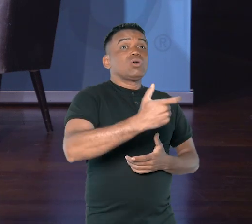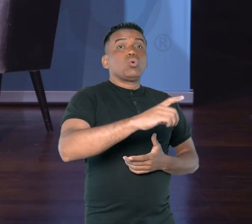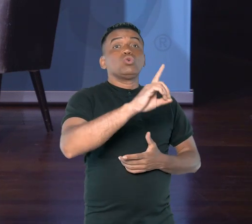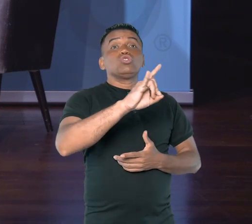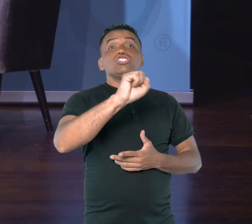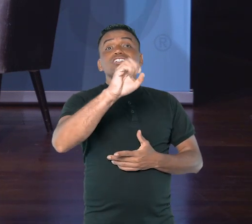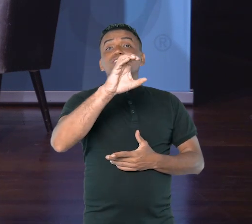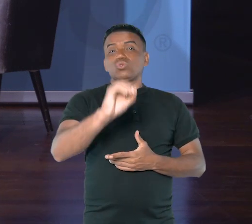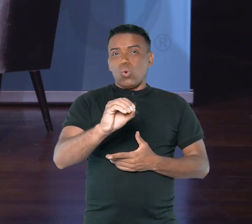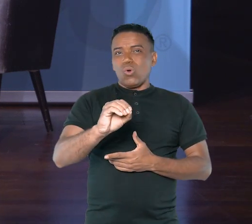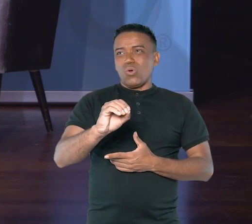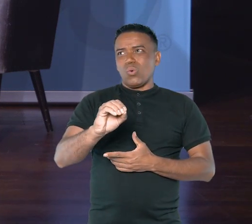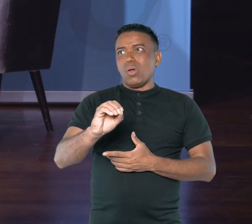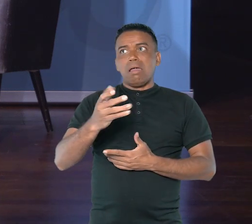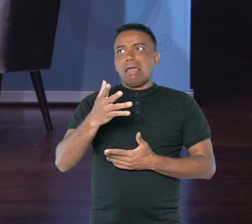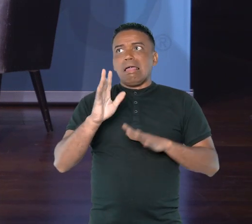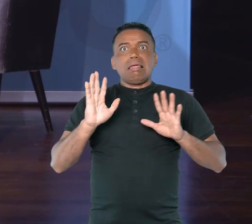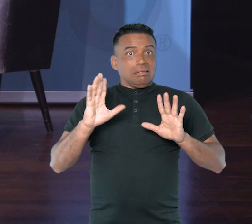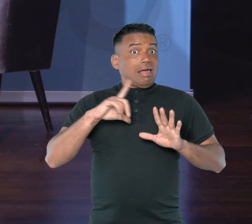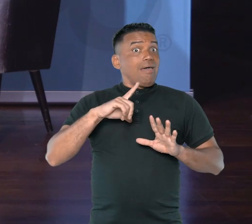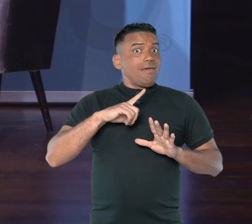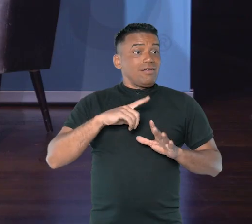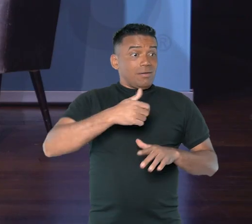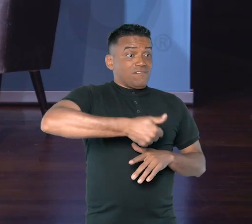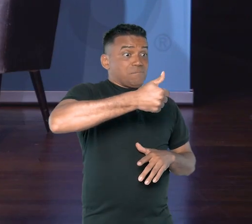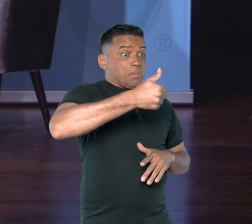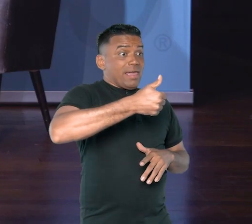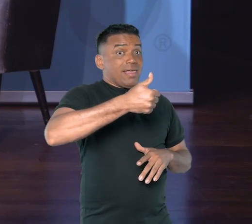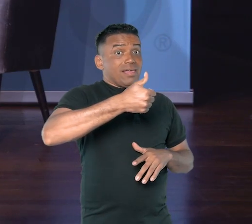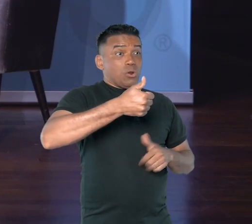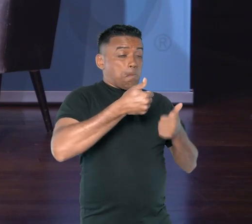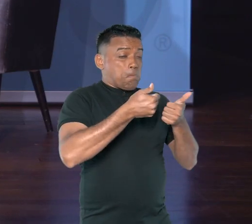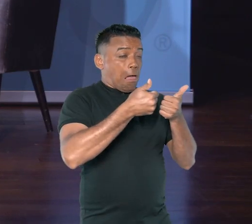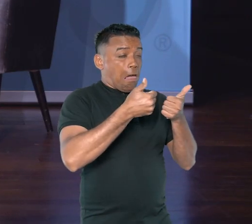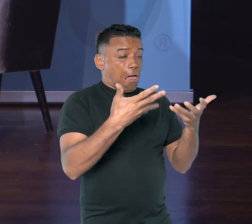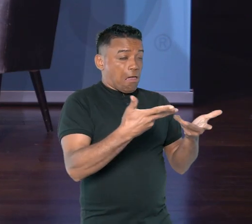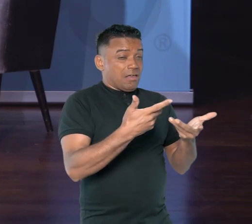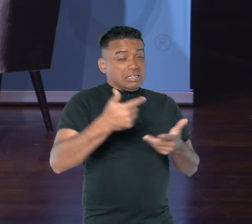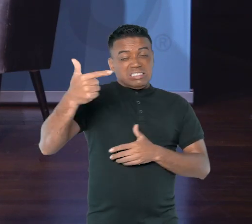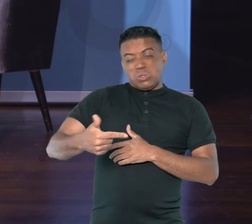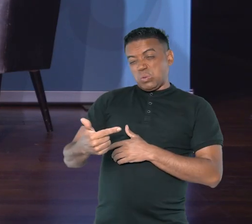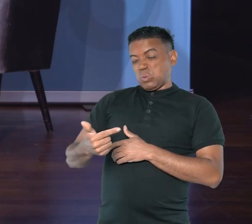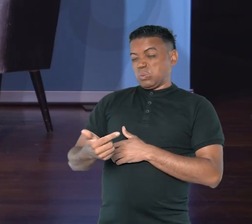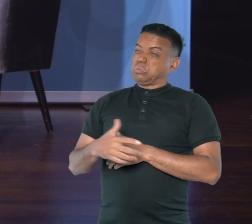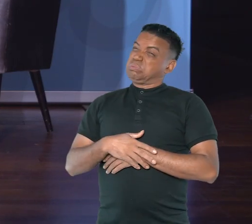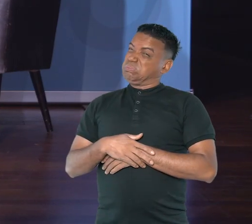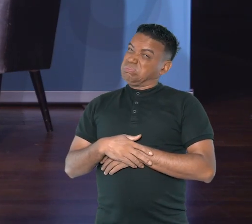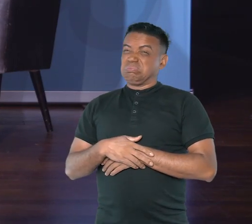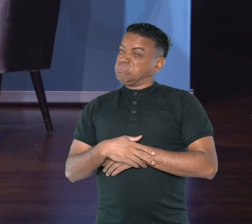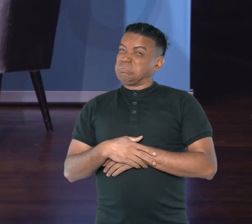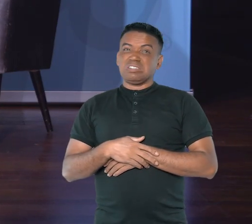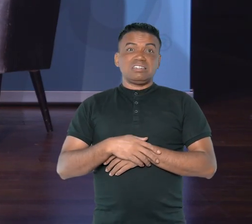síndrome assim, ela é conhecida. Né? Quando você faz um primeiro, será que vem um segundo? Será que faz sentido? Será que é isso mesmo? Né? Eu acho que